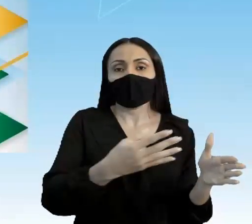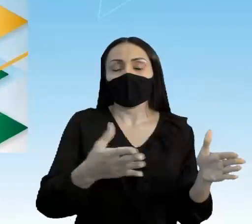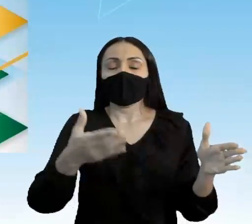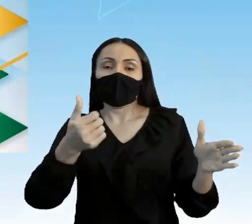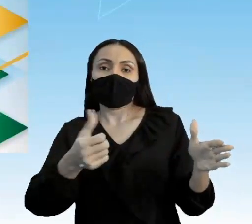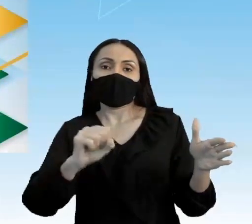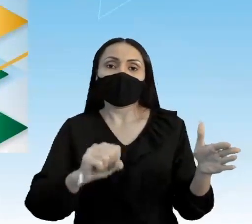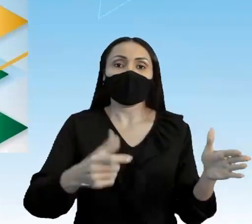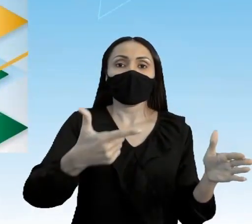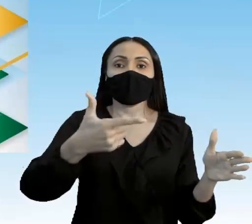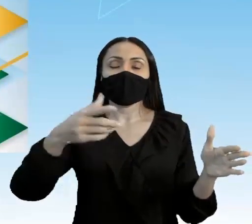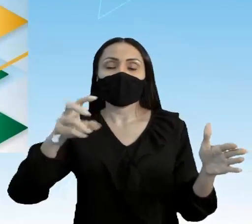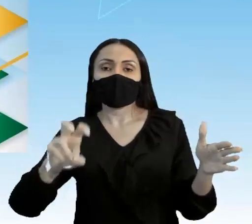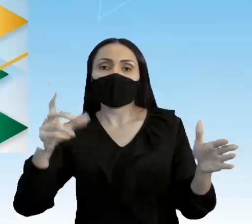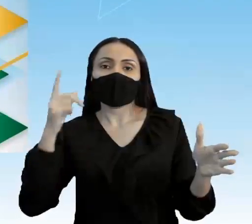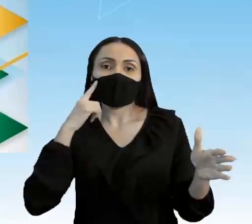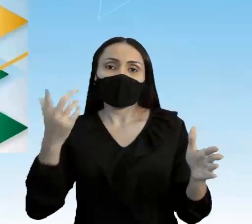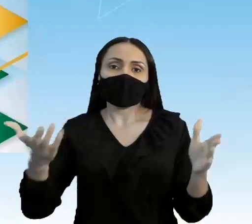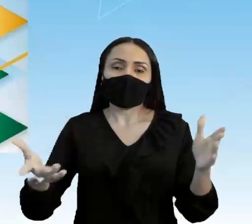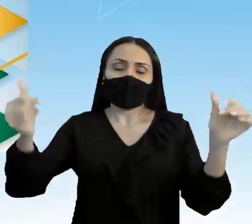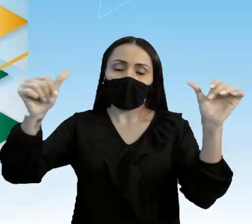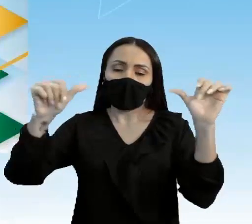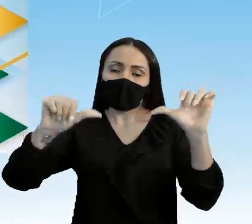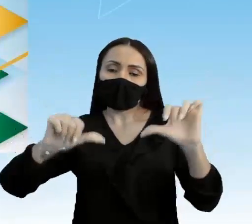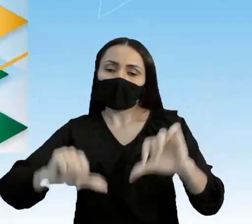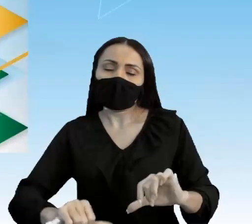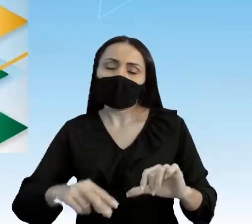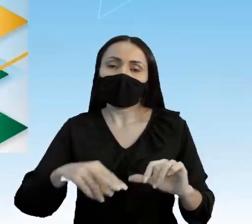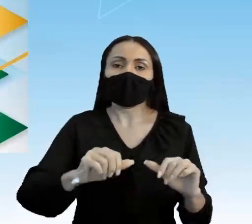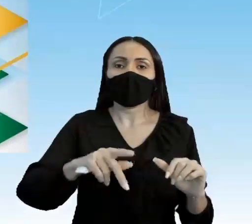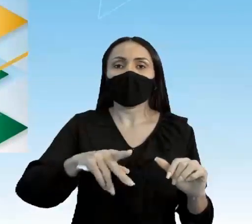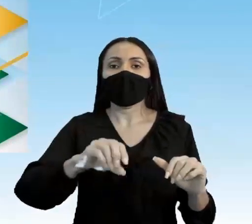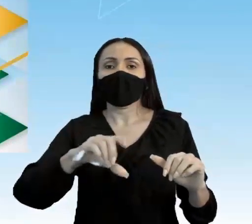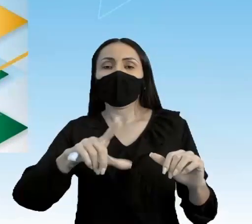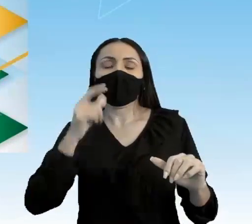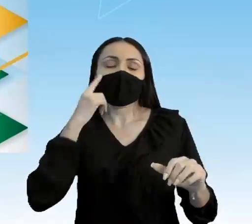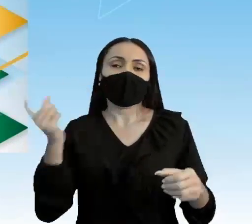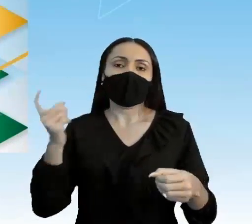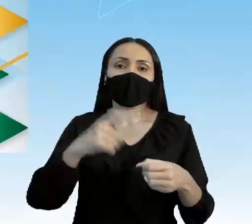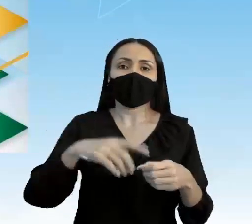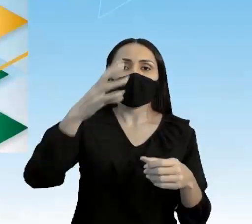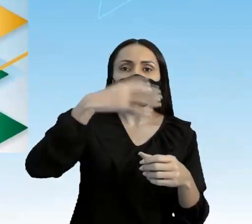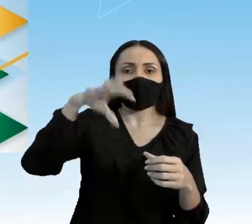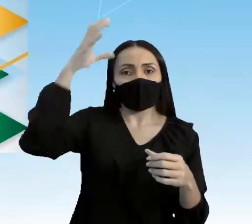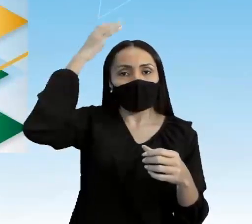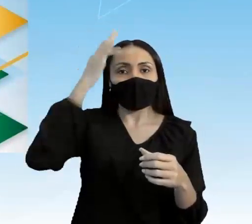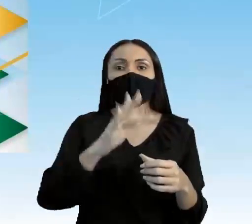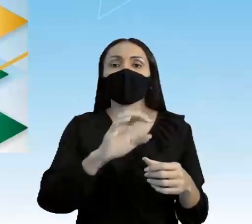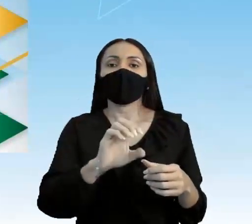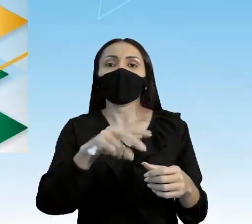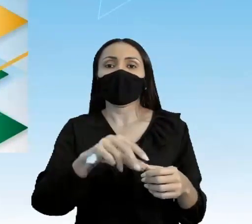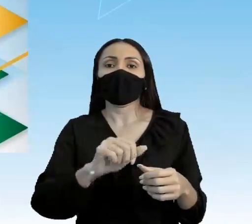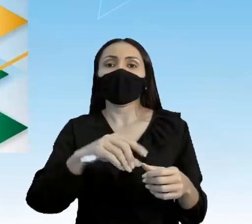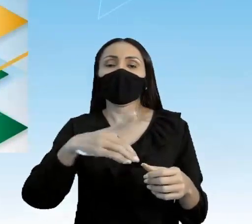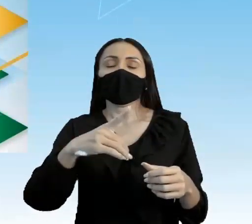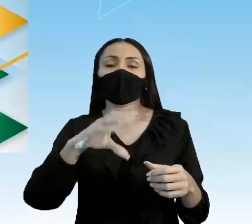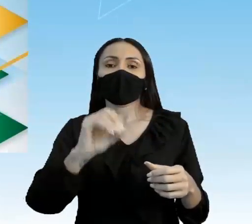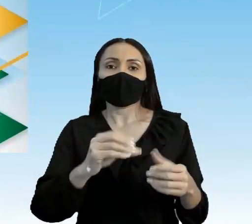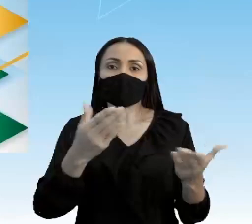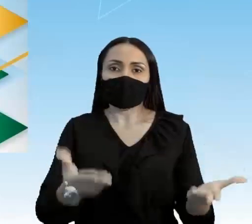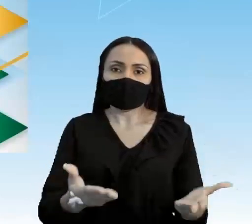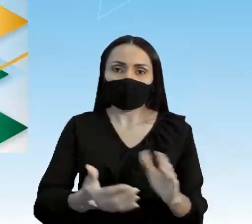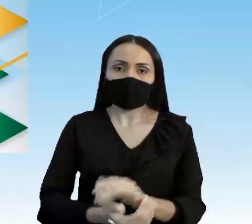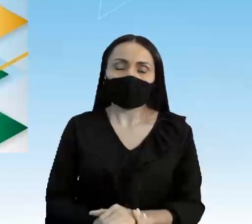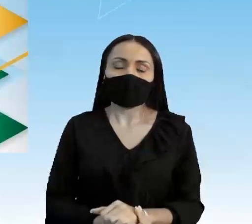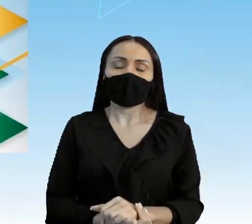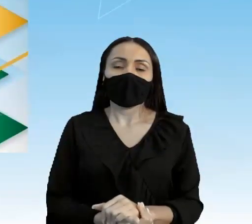com a queda de quê? Começou com a queda de Napoleão. E a volta do rei Fernando VII ao